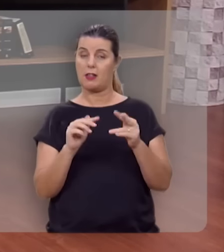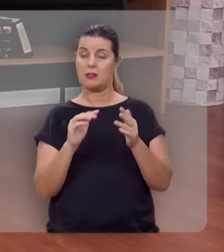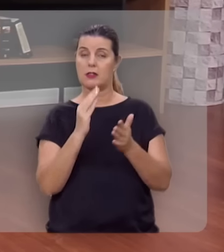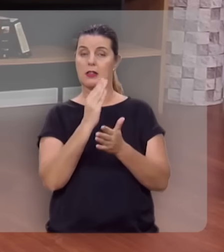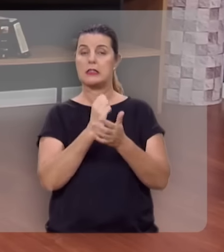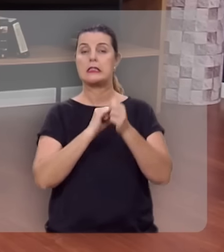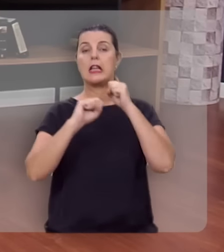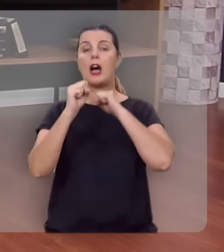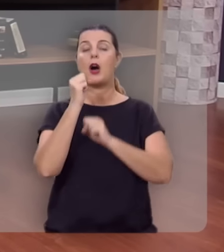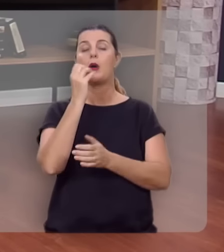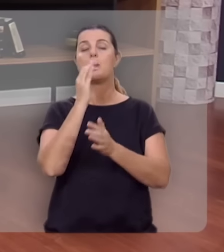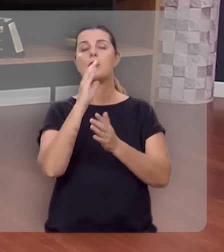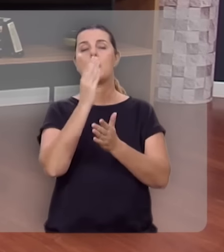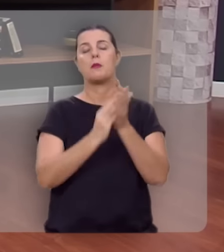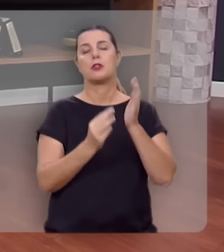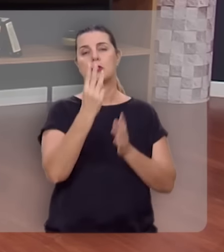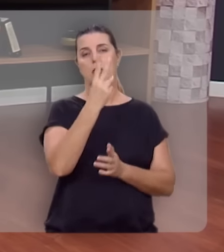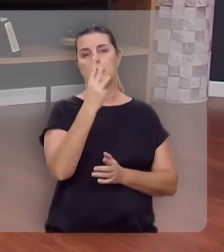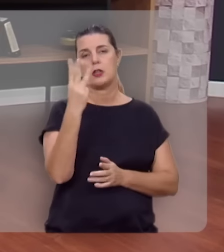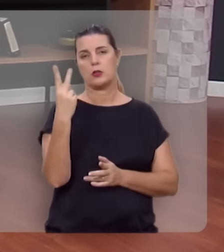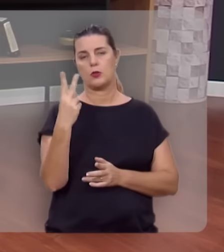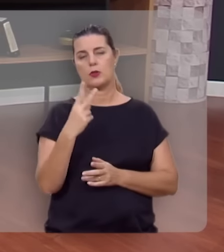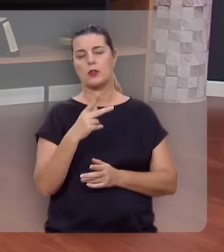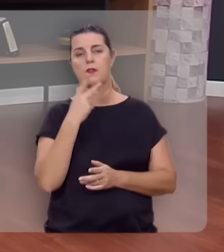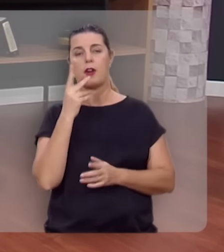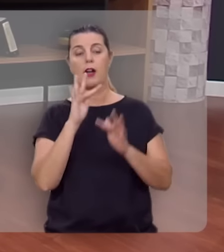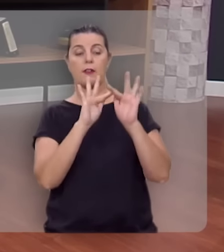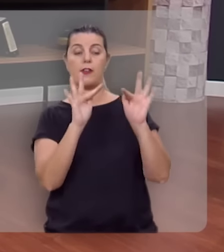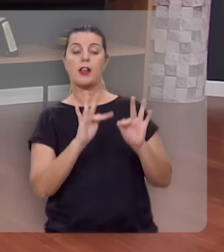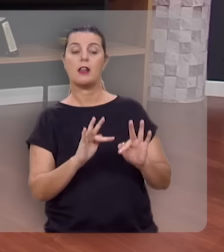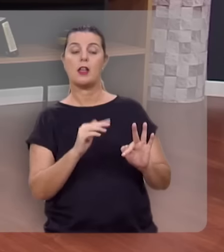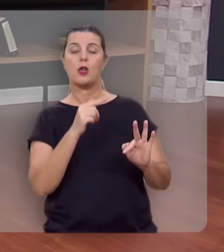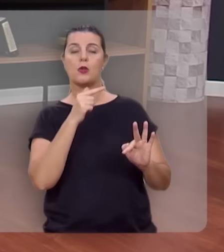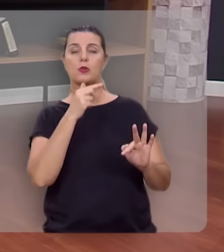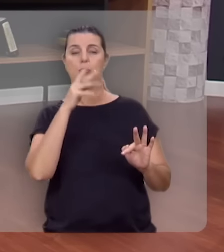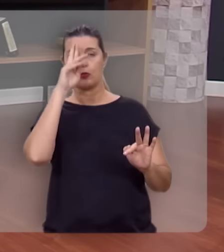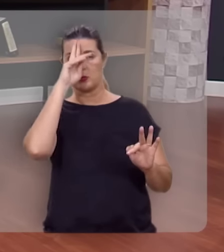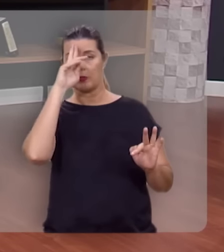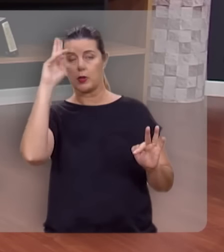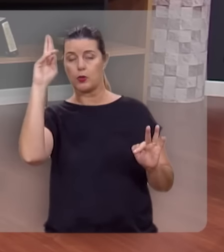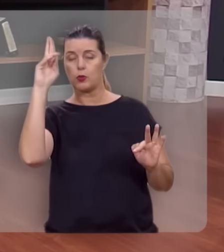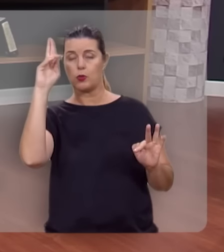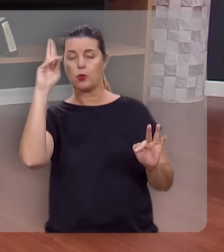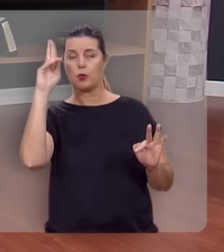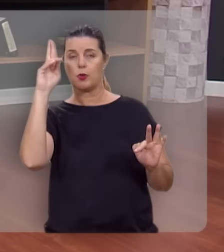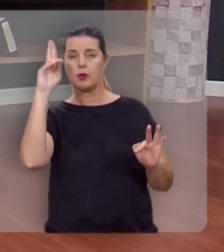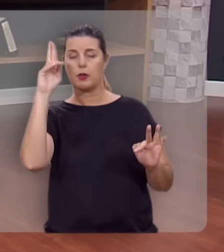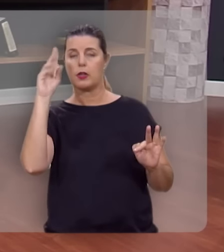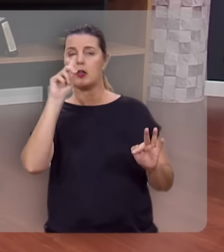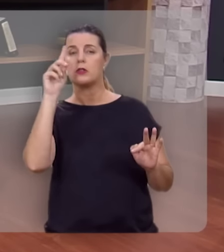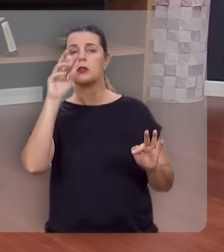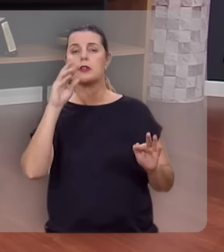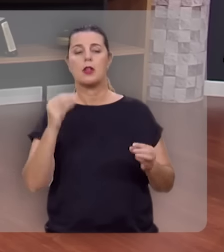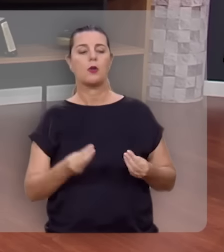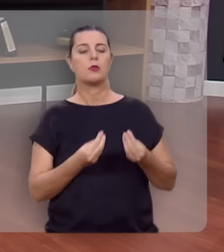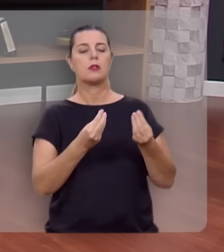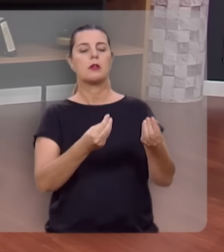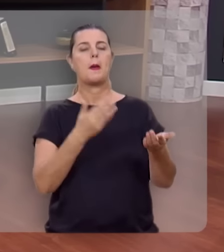bem-aventurança é o Salmo 32. Bem-aventurado aquele a quem o Senhor não atribui, não